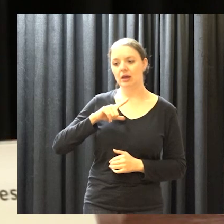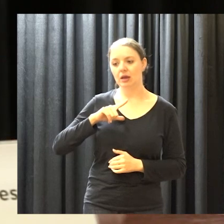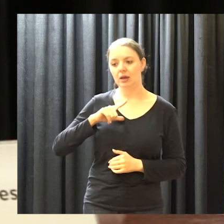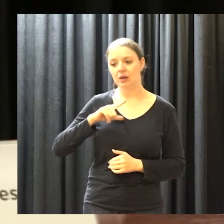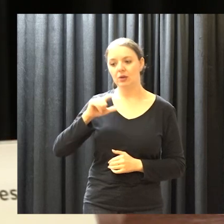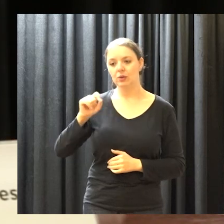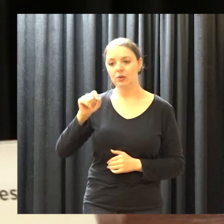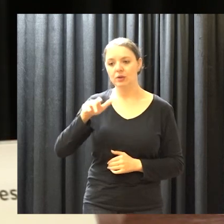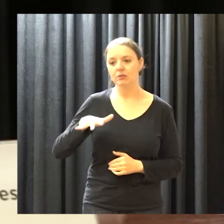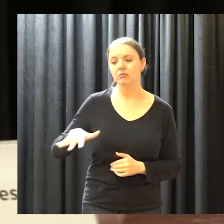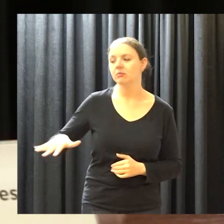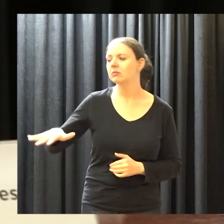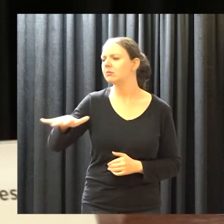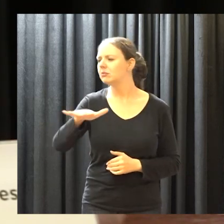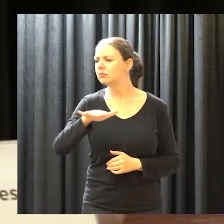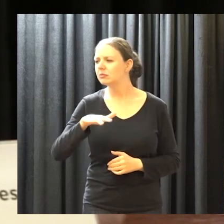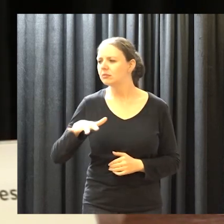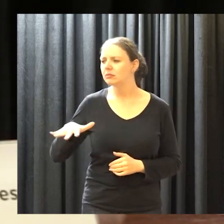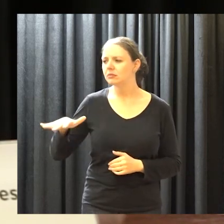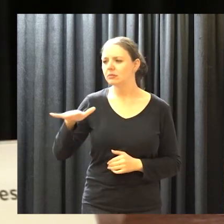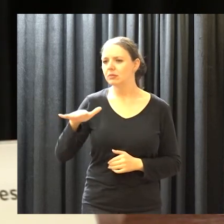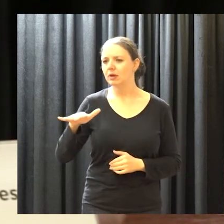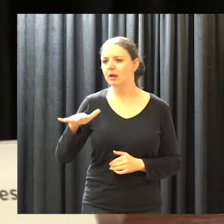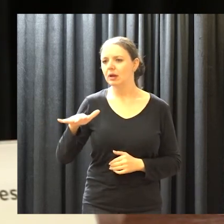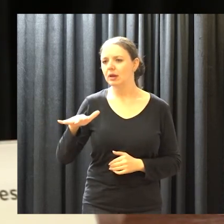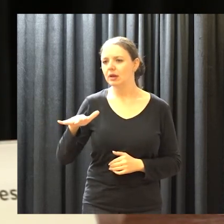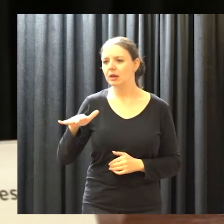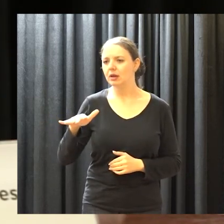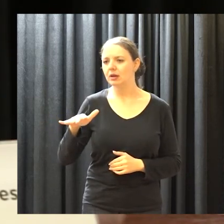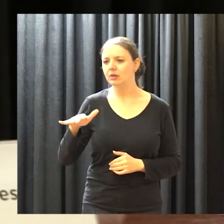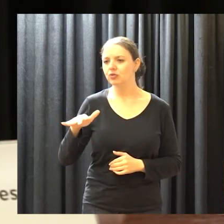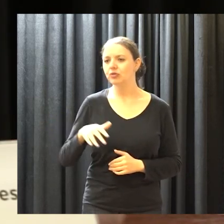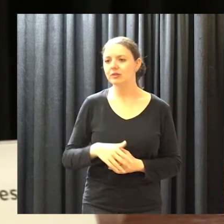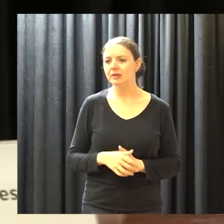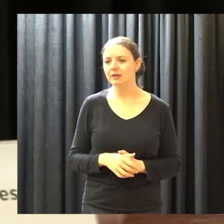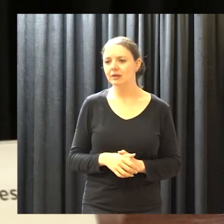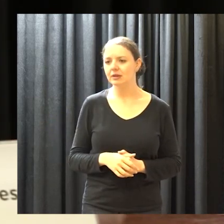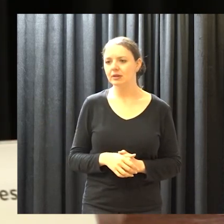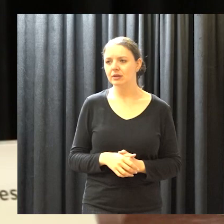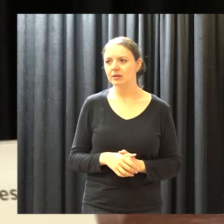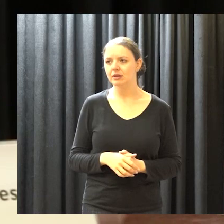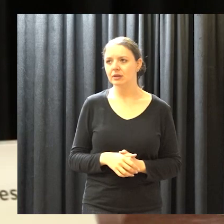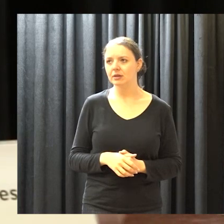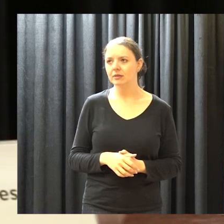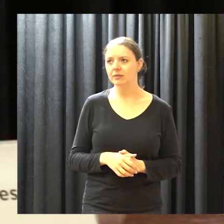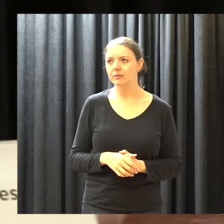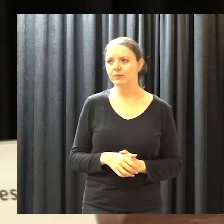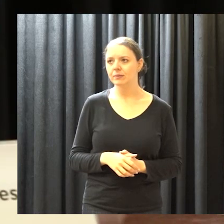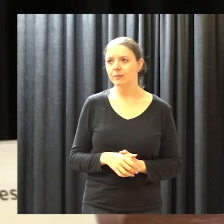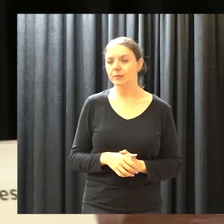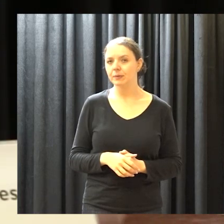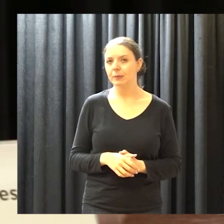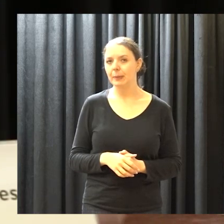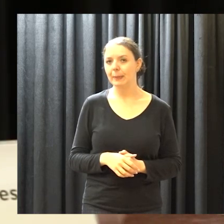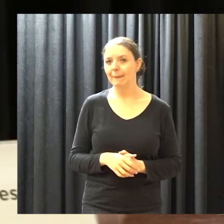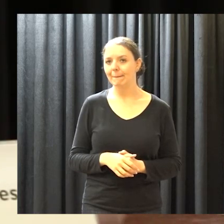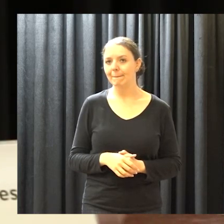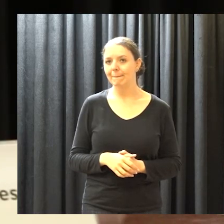Defissa. E ele é formado por pessoas com deficiência não brancas e de